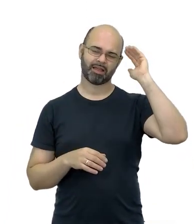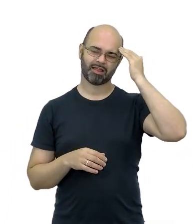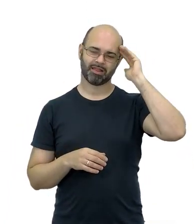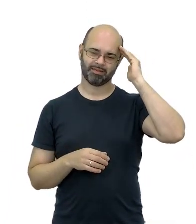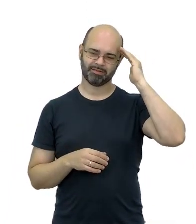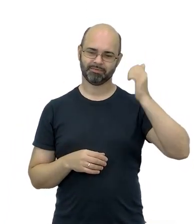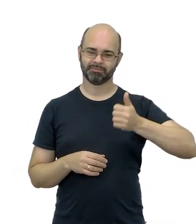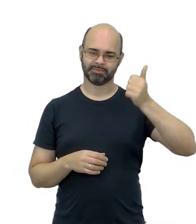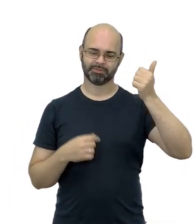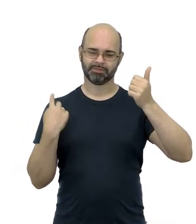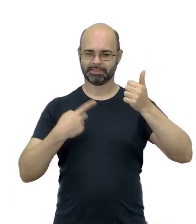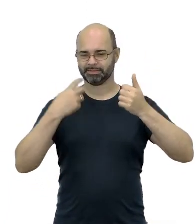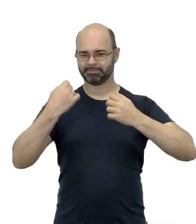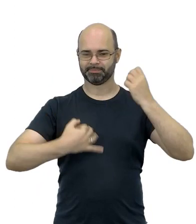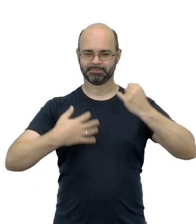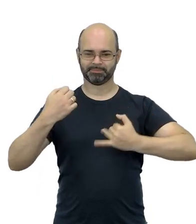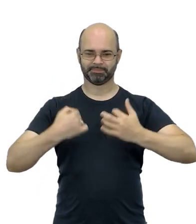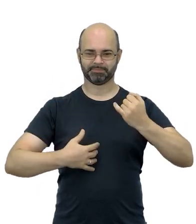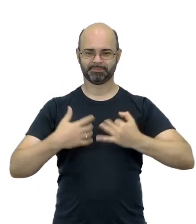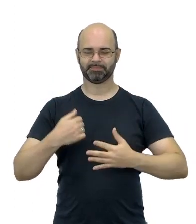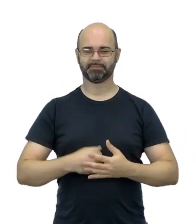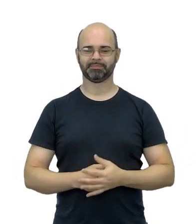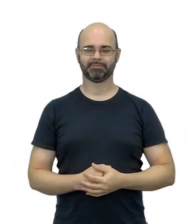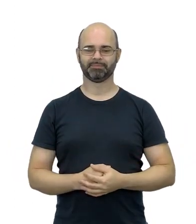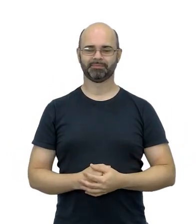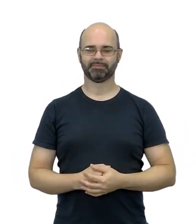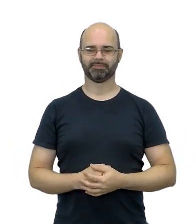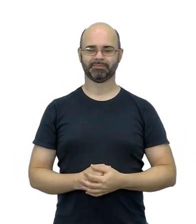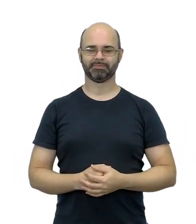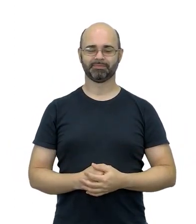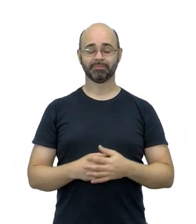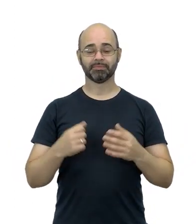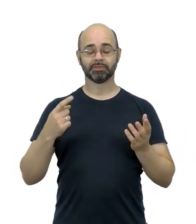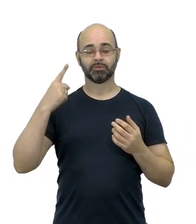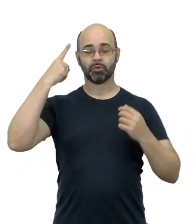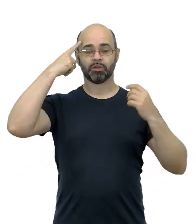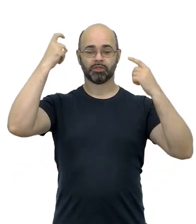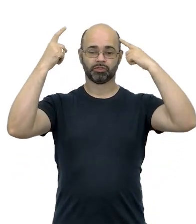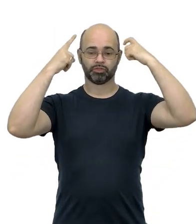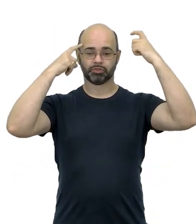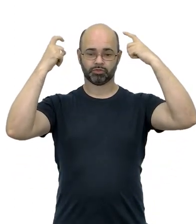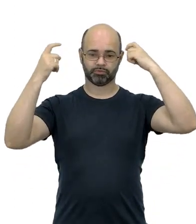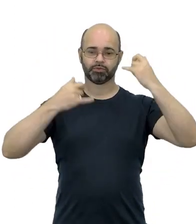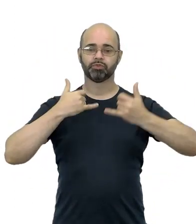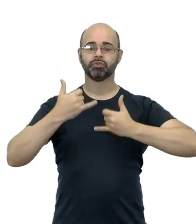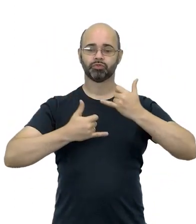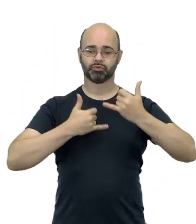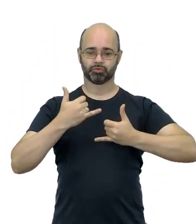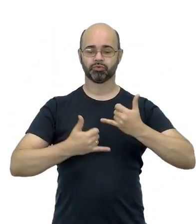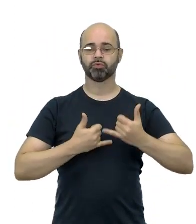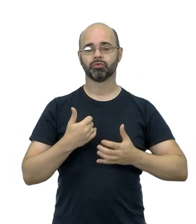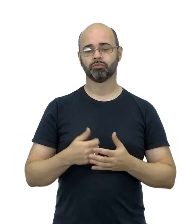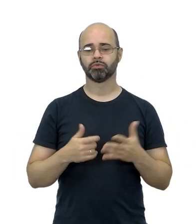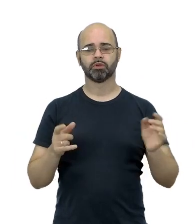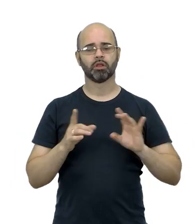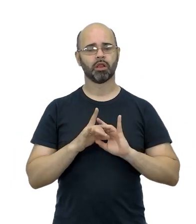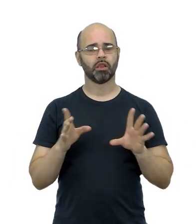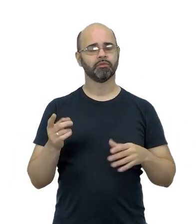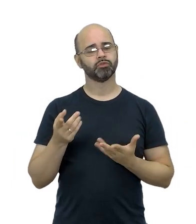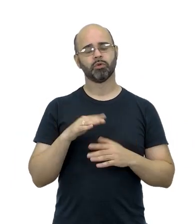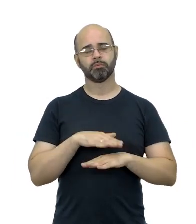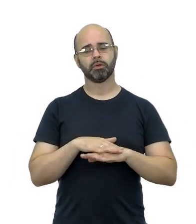gente está trazendo, tá? Então, a ideia é um jogo de adivinhação, vocês podem fazer isso tanto com as figuras planas, ou seja, com